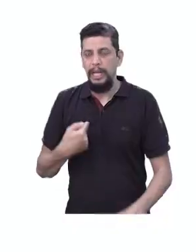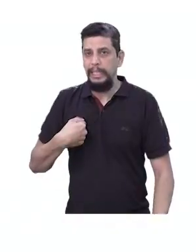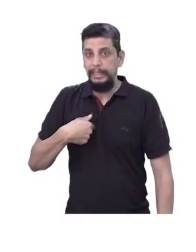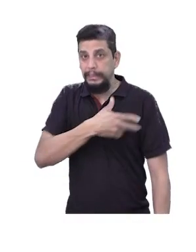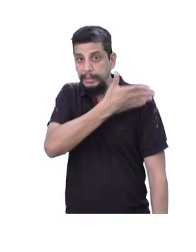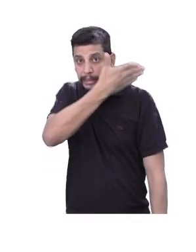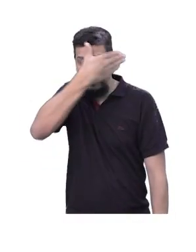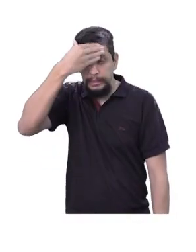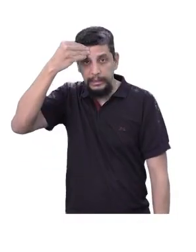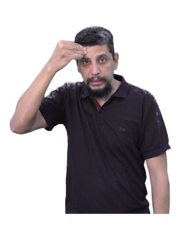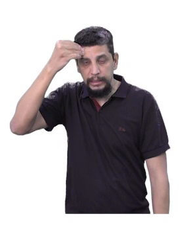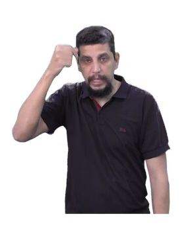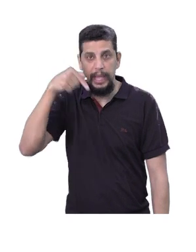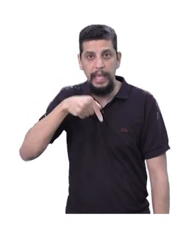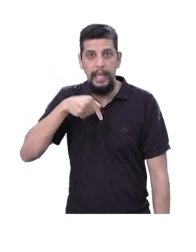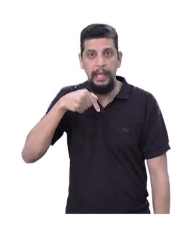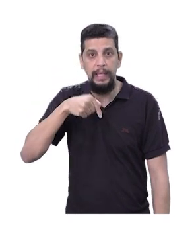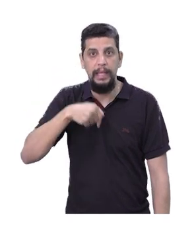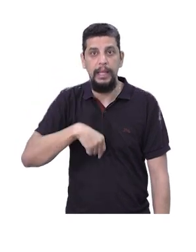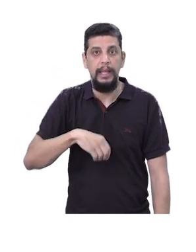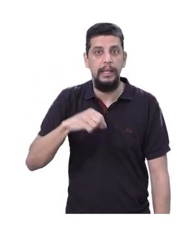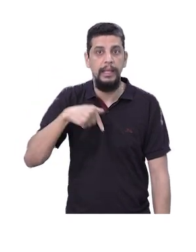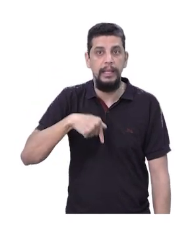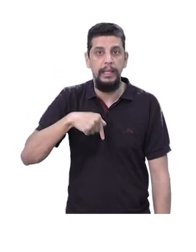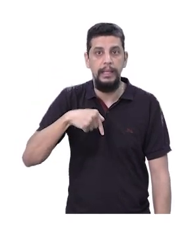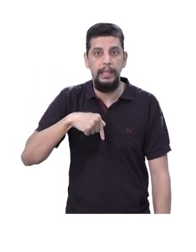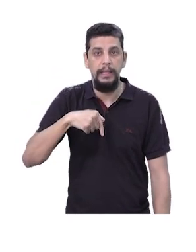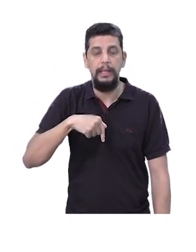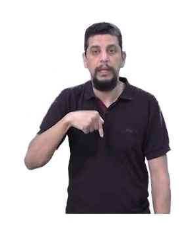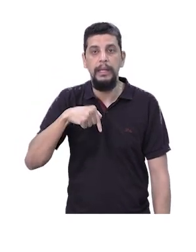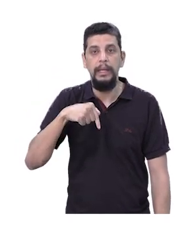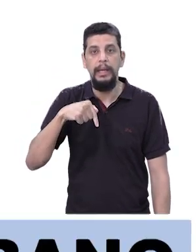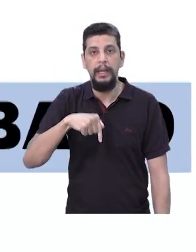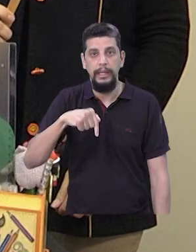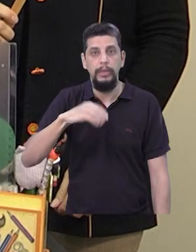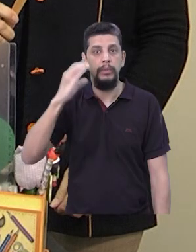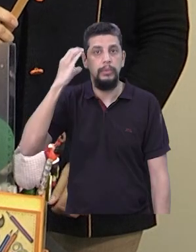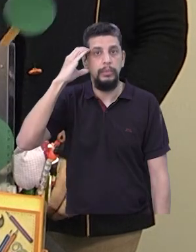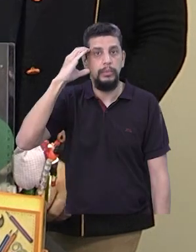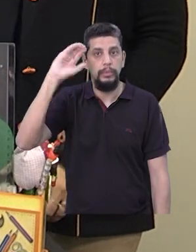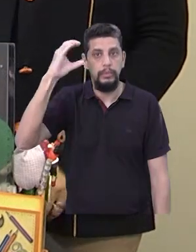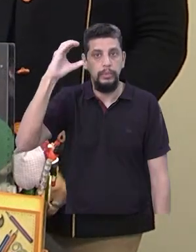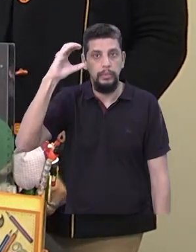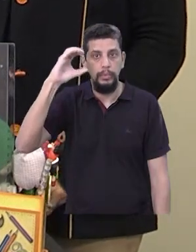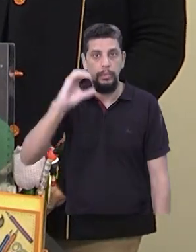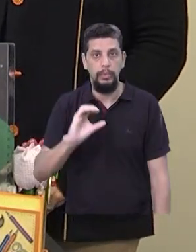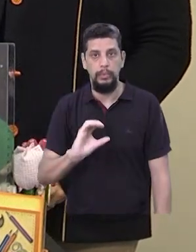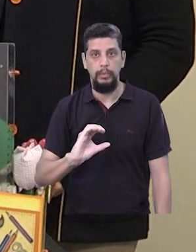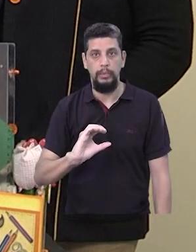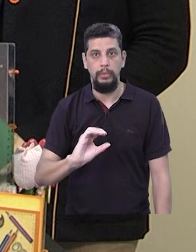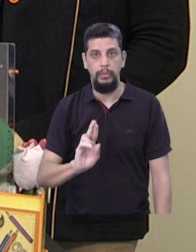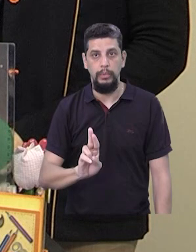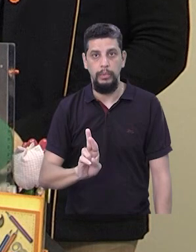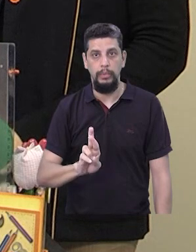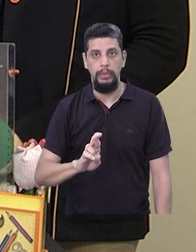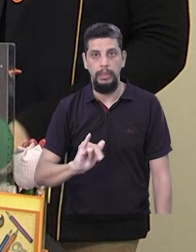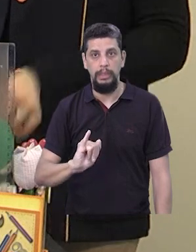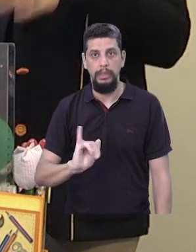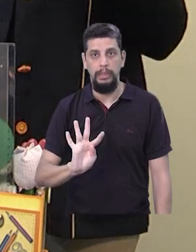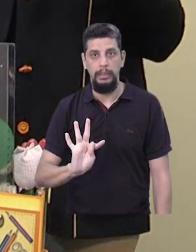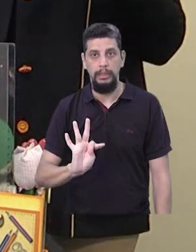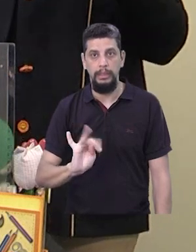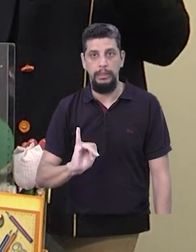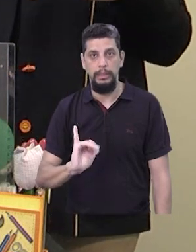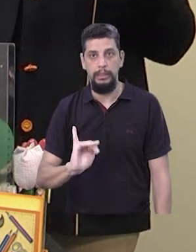acertei. É falso. Não lembrei de onde que ele era. Ele é... Da onde ele não é paulistano. Ele é curitibano. Mesmo. Porque